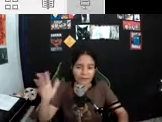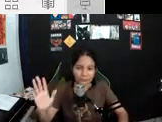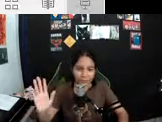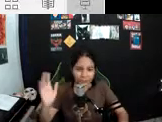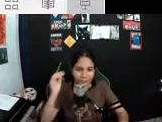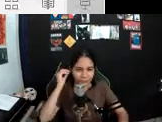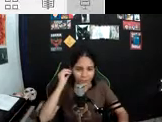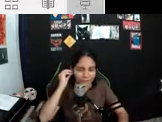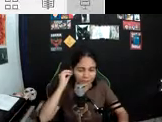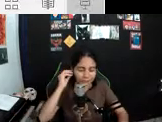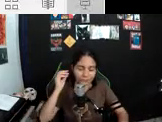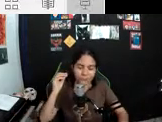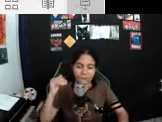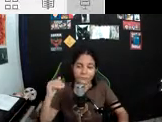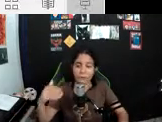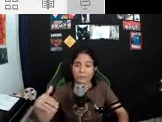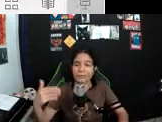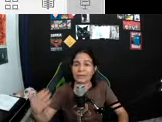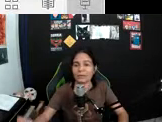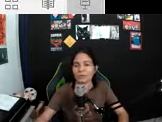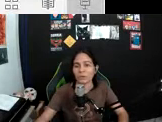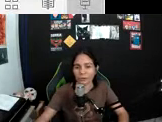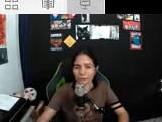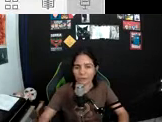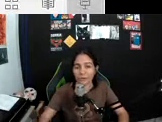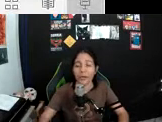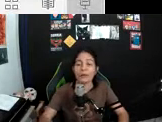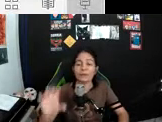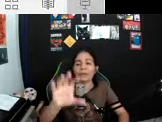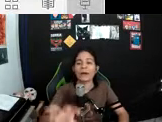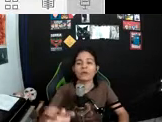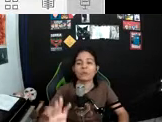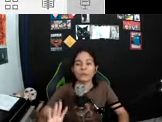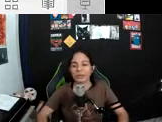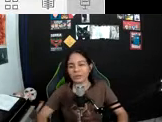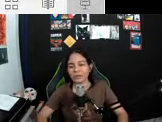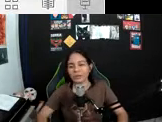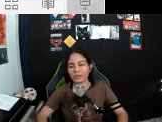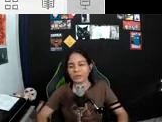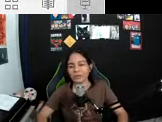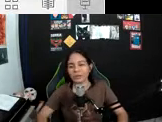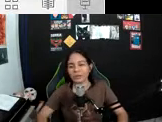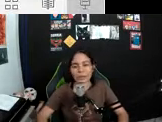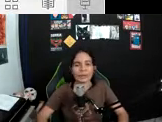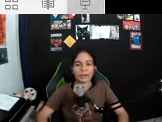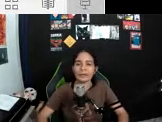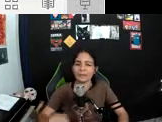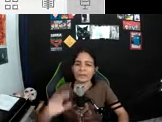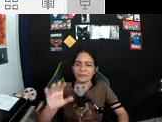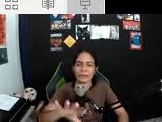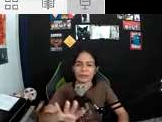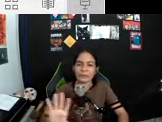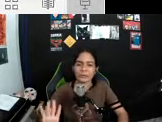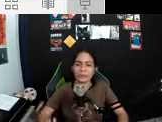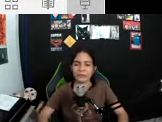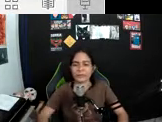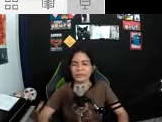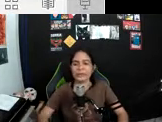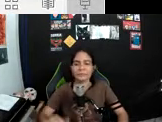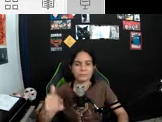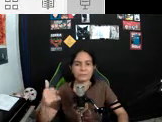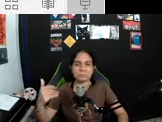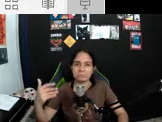ali livre, não é? Você escolheu isso. Mas isso é algo particular, tá? Isso é algo